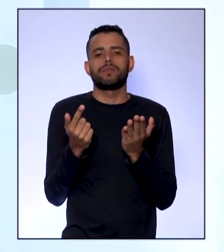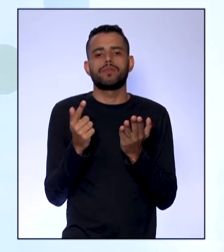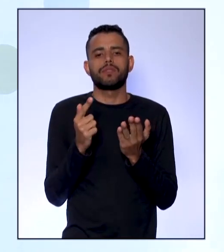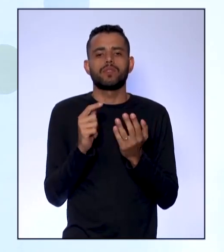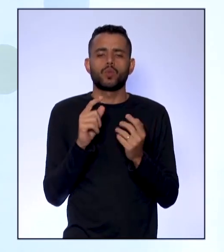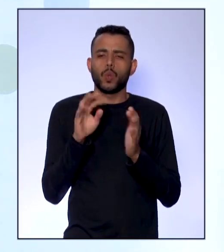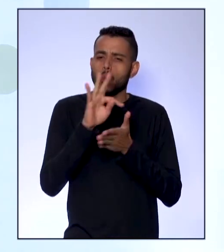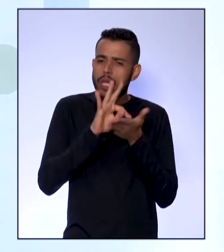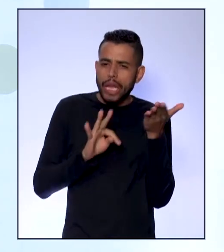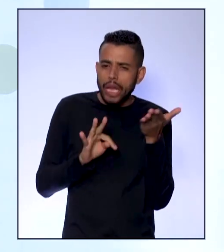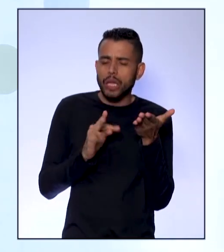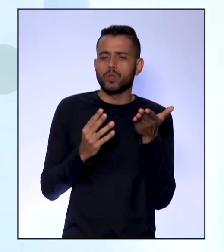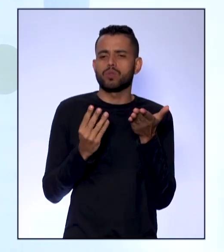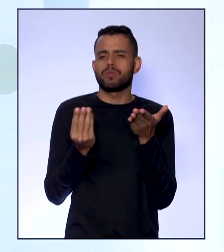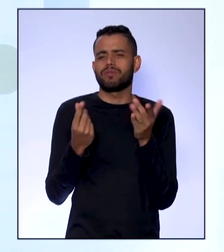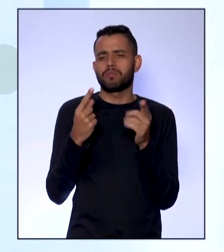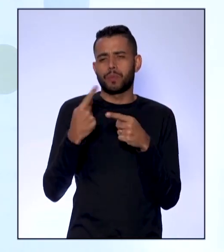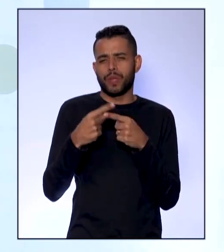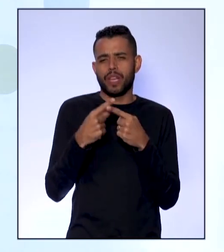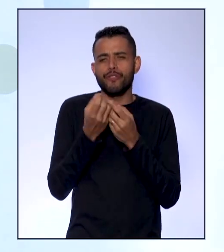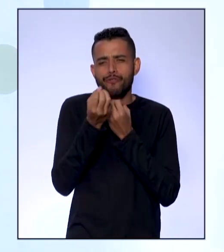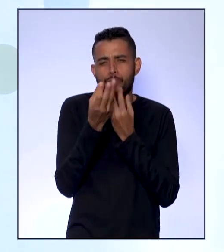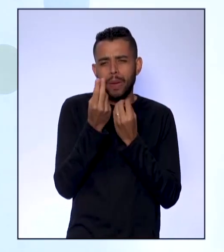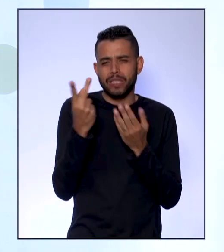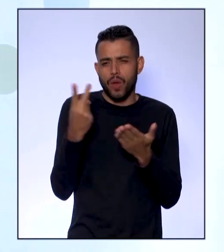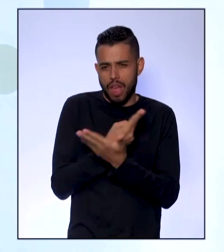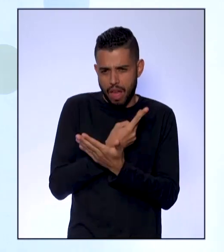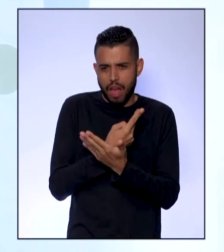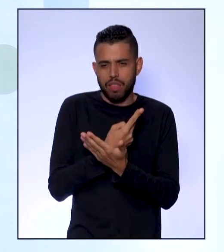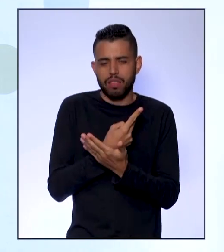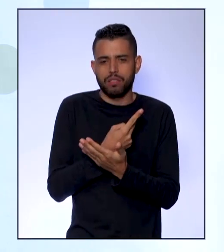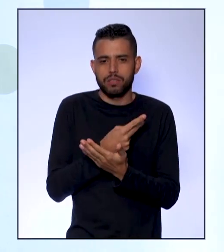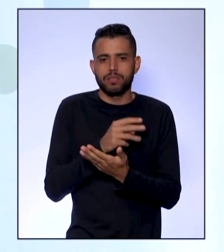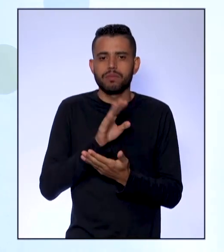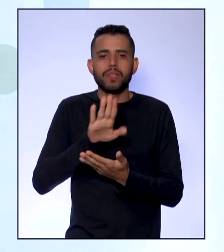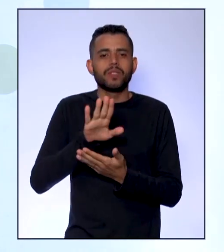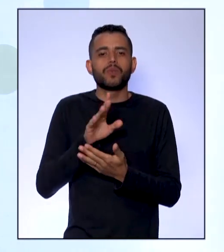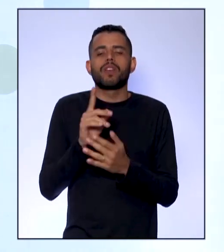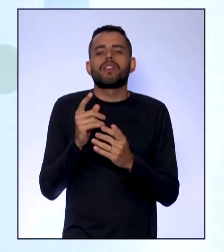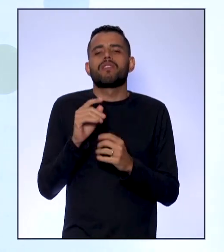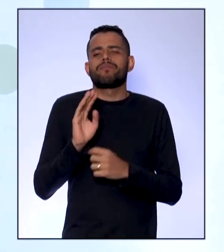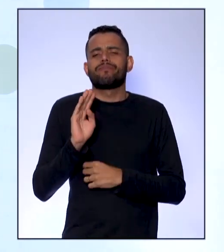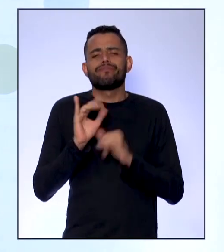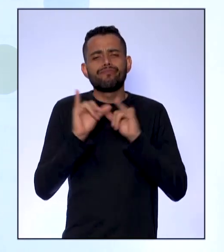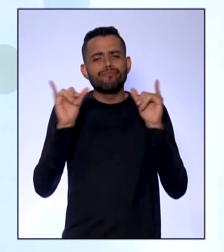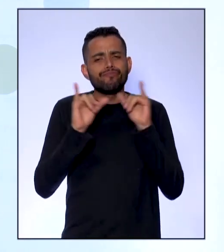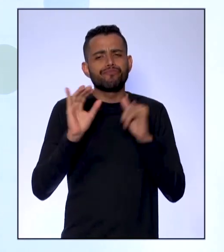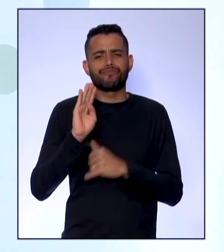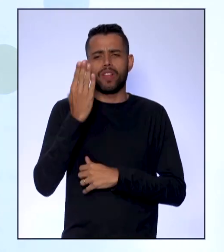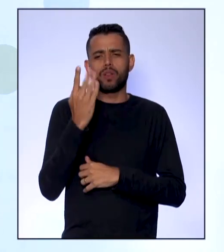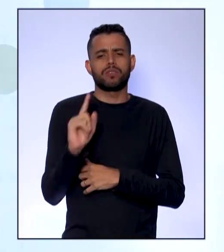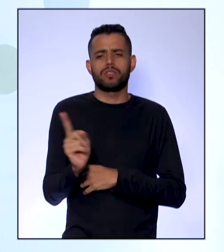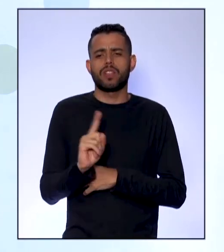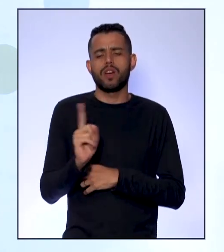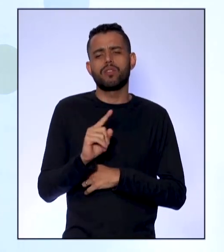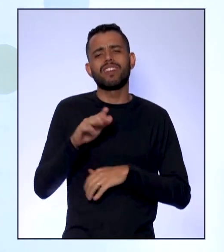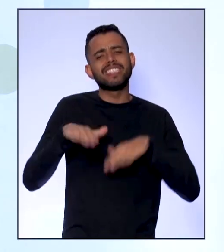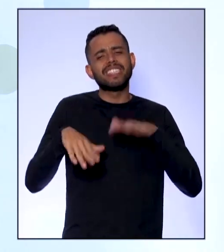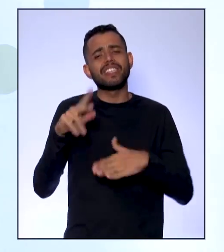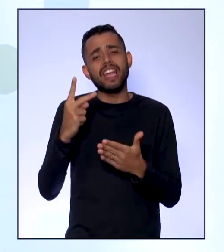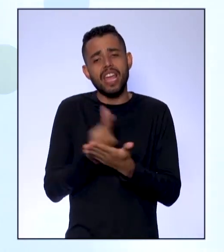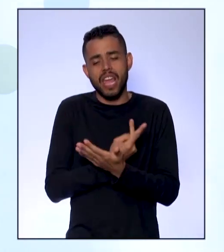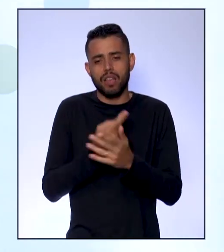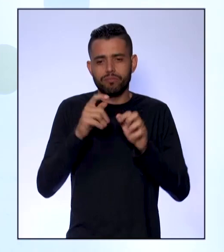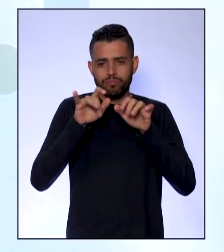arrumam o texto porque veio uma informação errada. Não, porque aí não é que ele passou uma fake news. Foi um erro ali na hora da edição ou na hora de escrever que